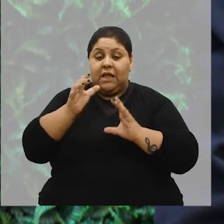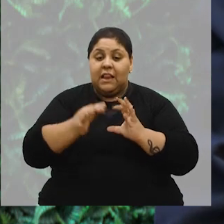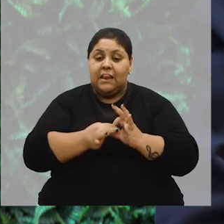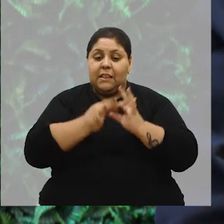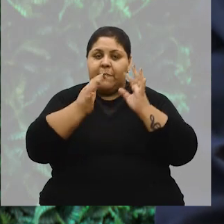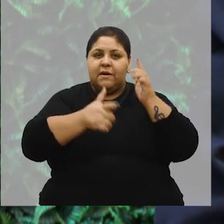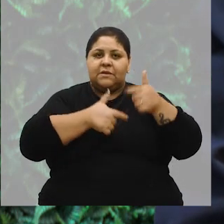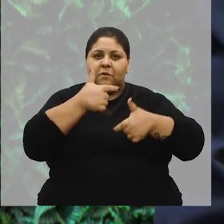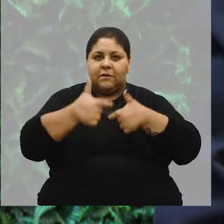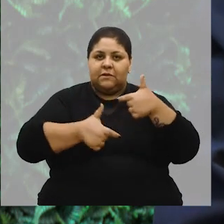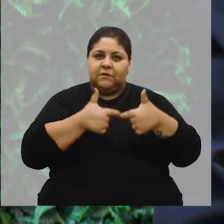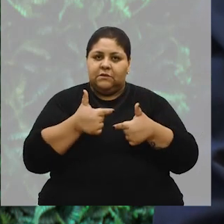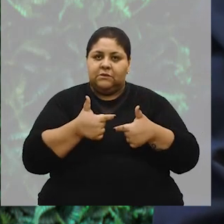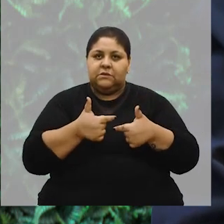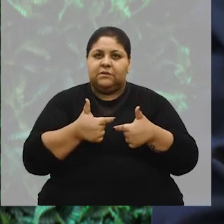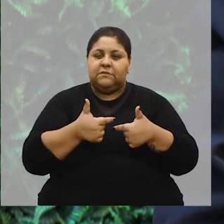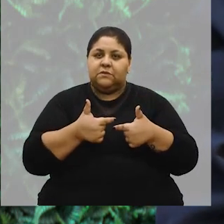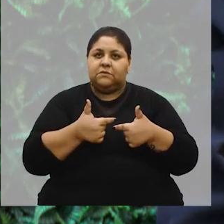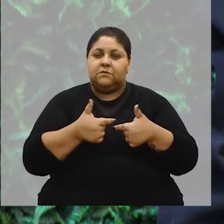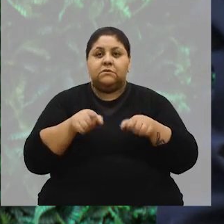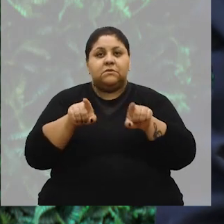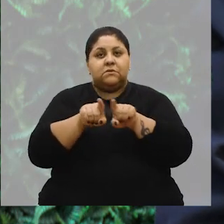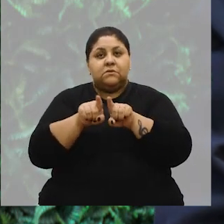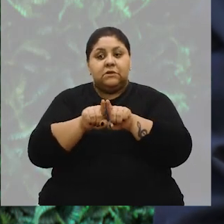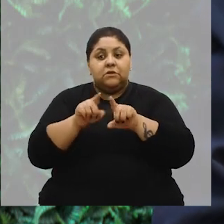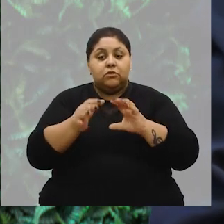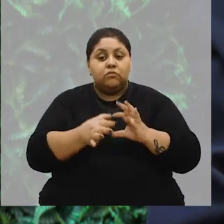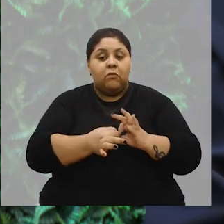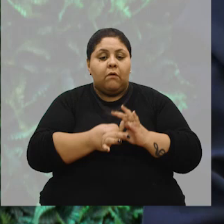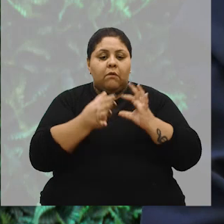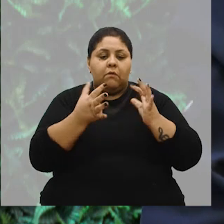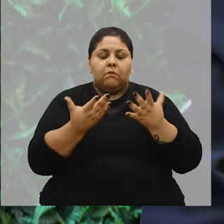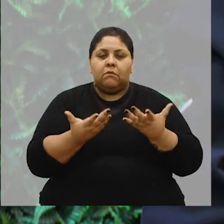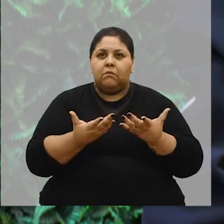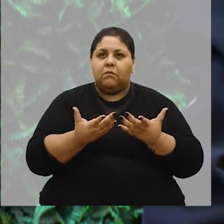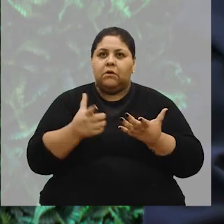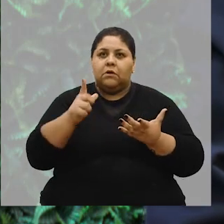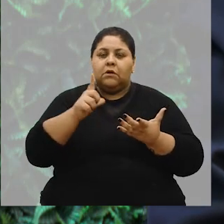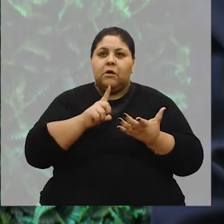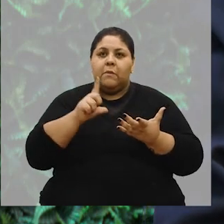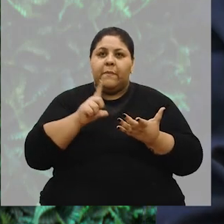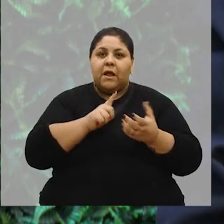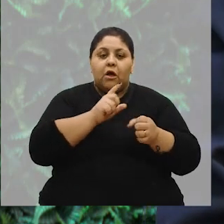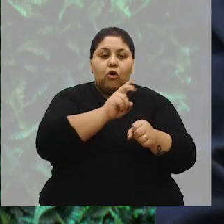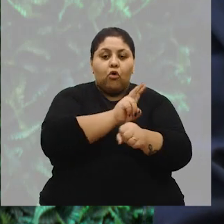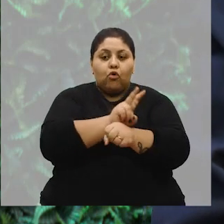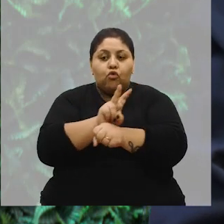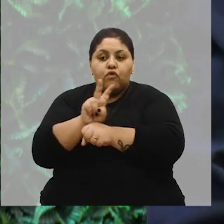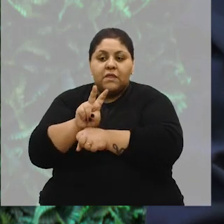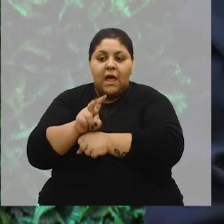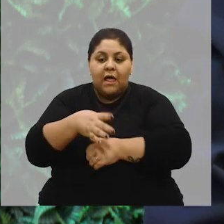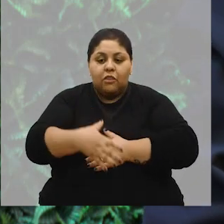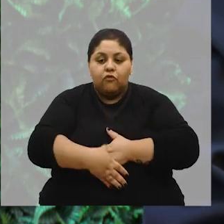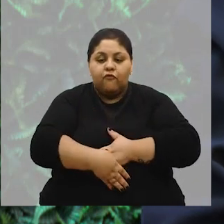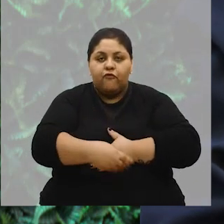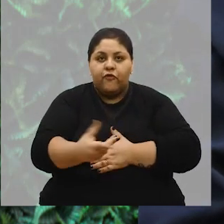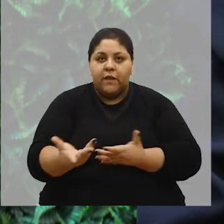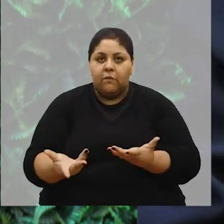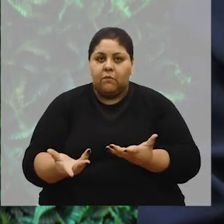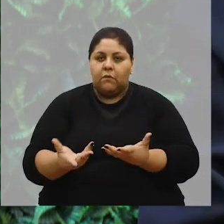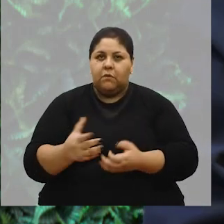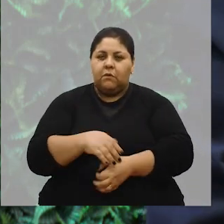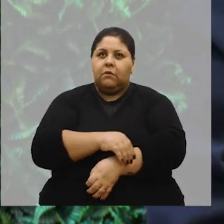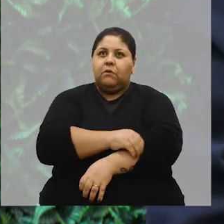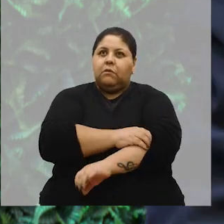para trabalhar. Ela tinha que ter autorização para ter a guarda do filho. Então,